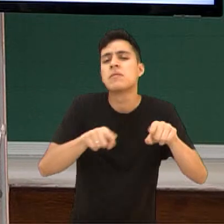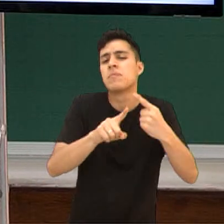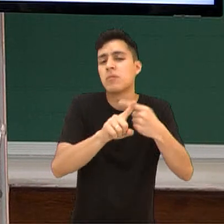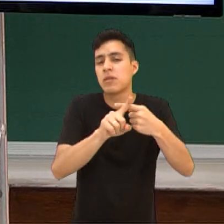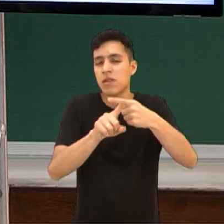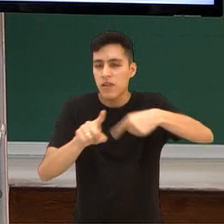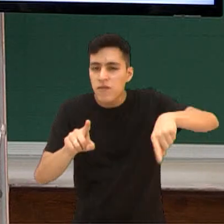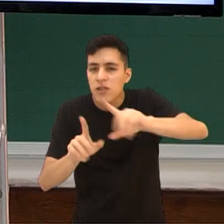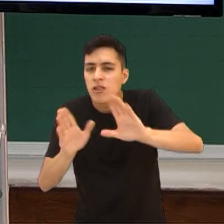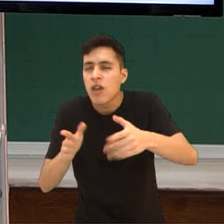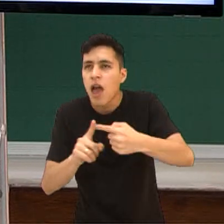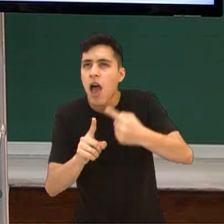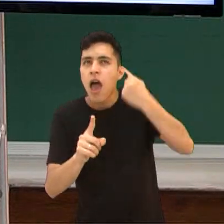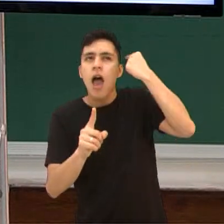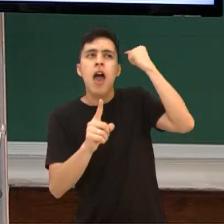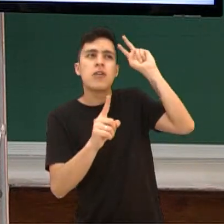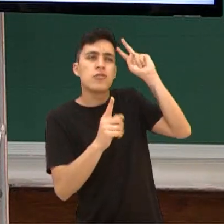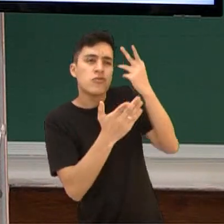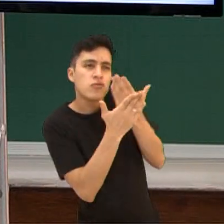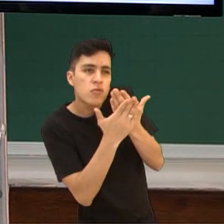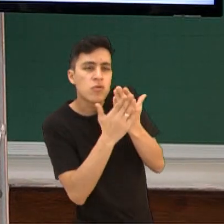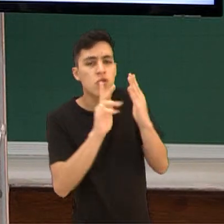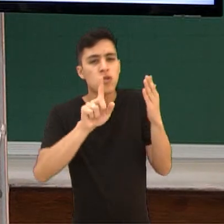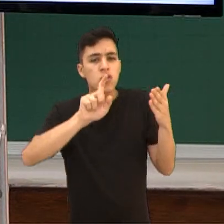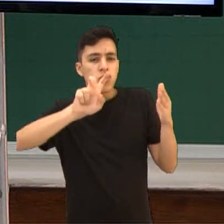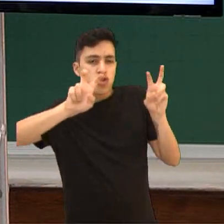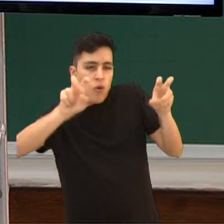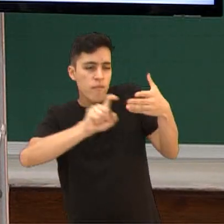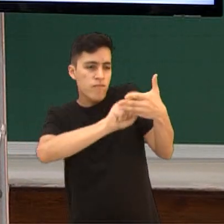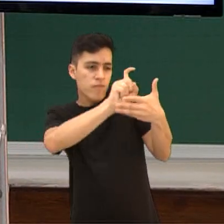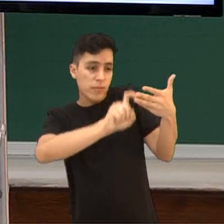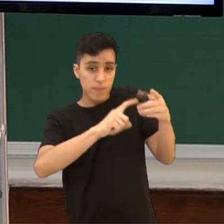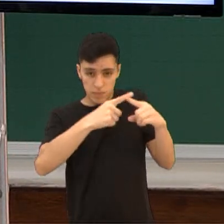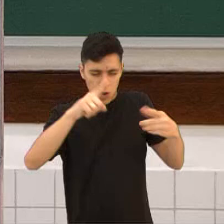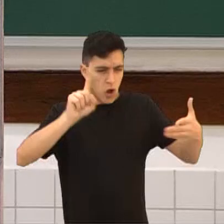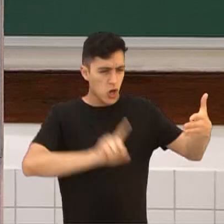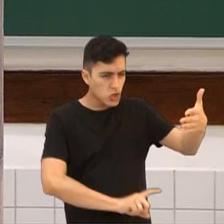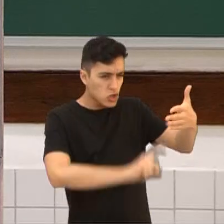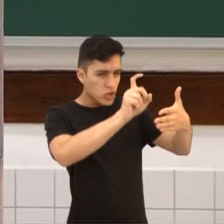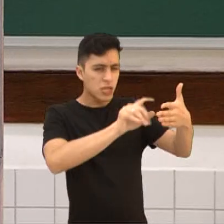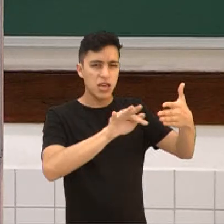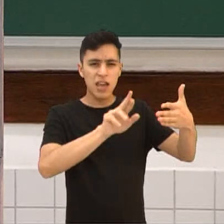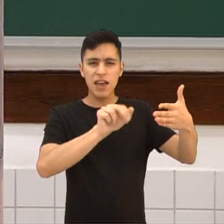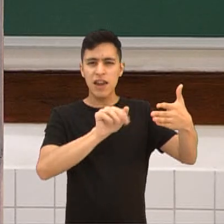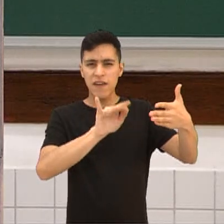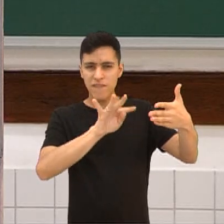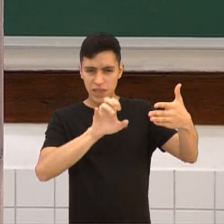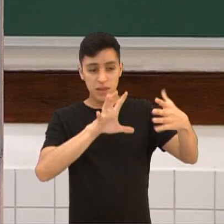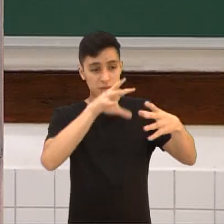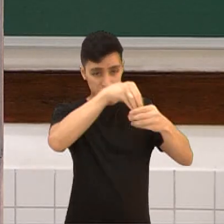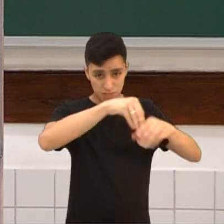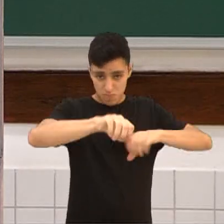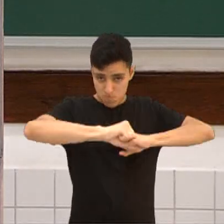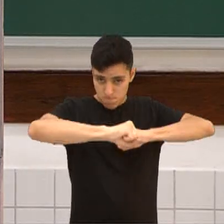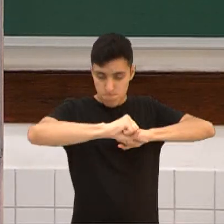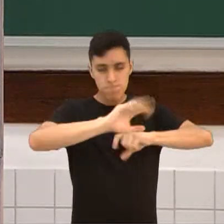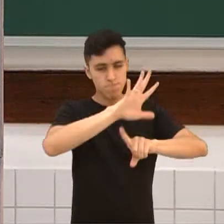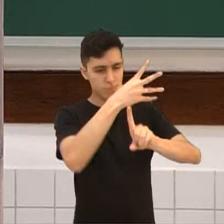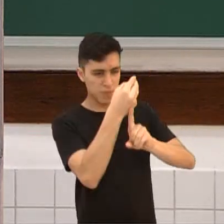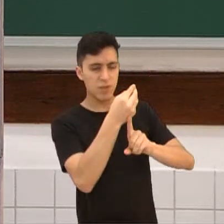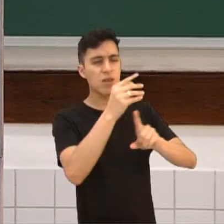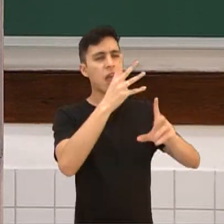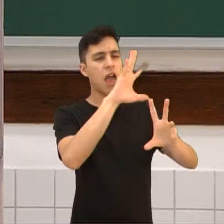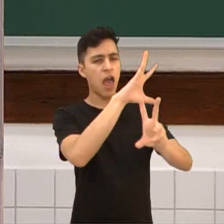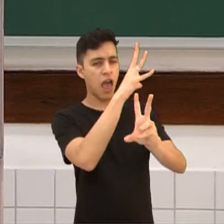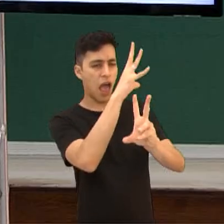a história do grafite, né? E o grafite, ele é um movimento artístico, né, das artes visuais, que ele andava